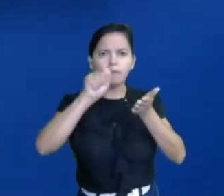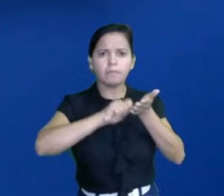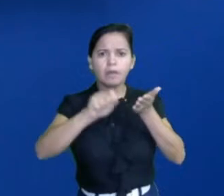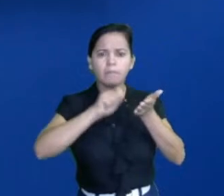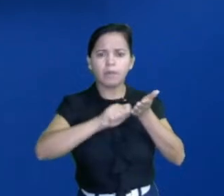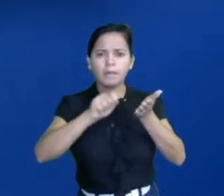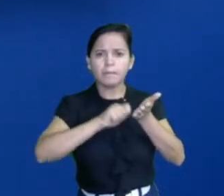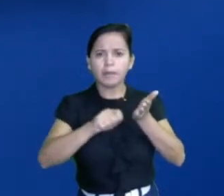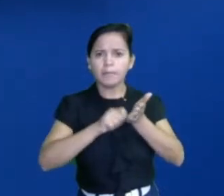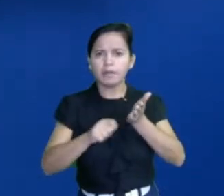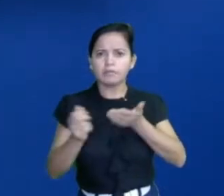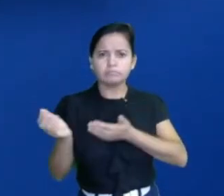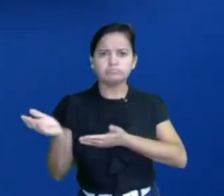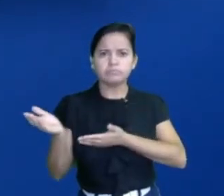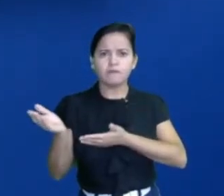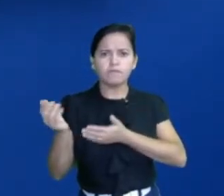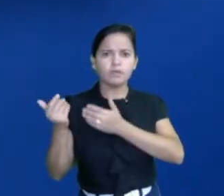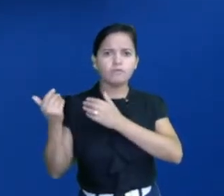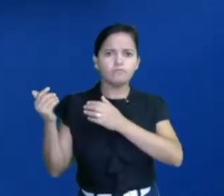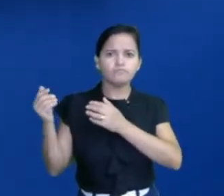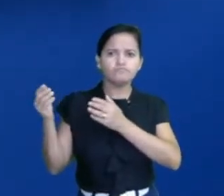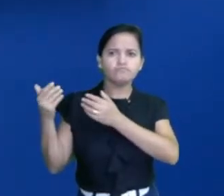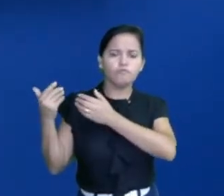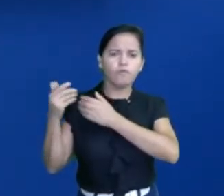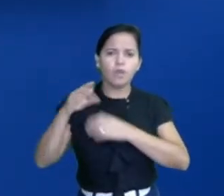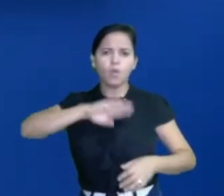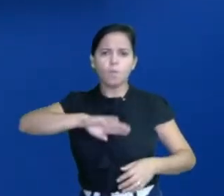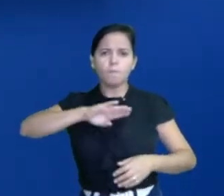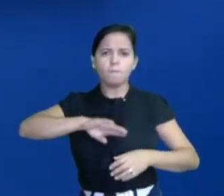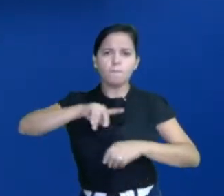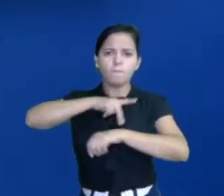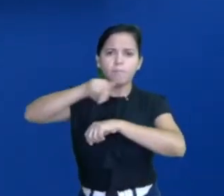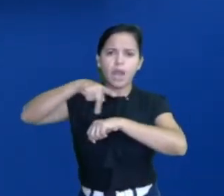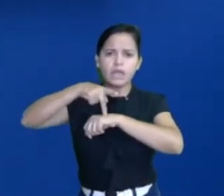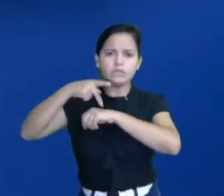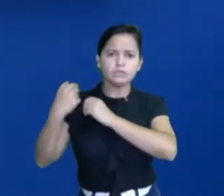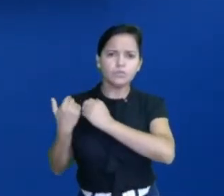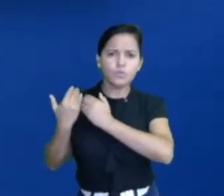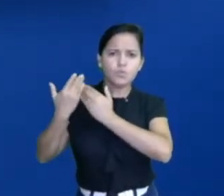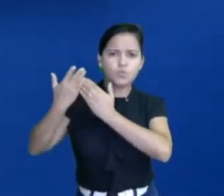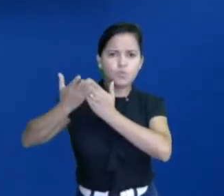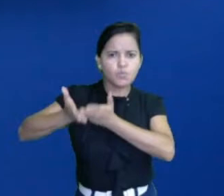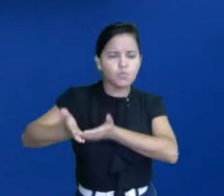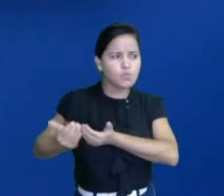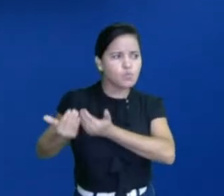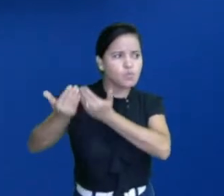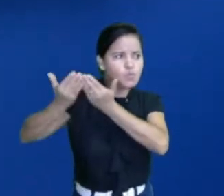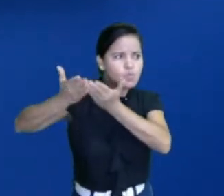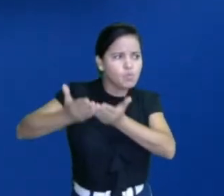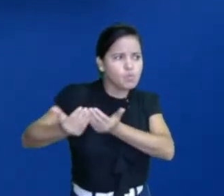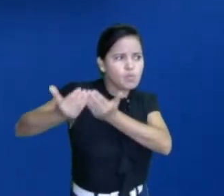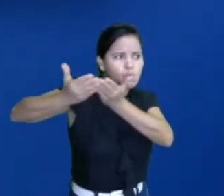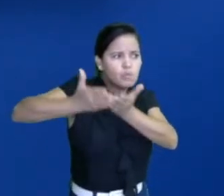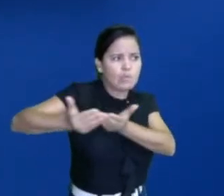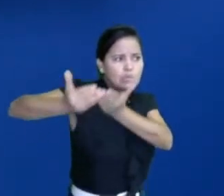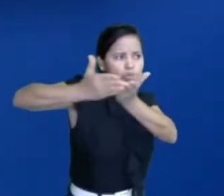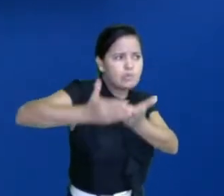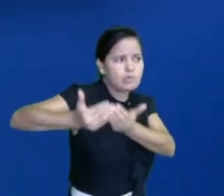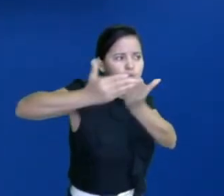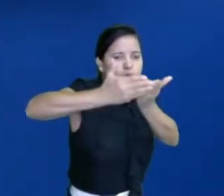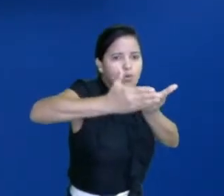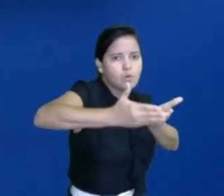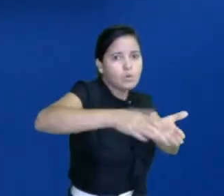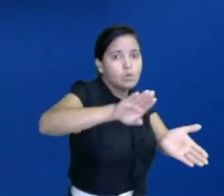de Portugal até o Brasil. A única pessoa que sabia escrever. Quando chegou aqui no Brasil e viu